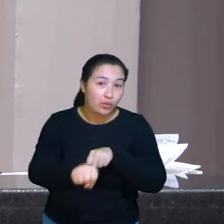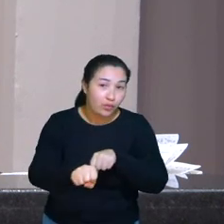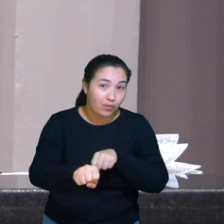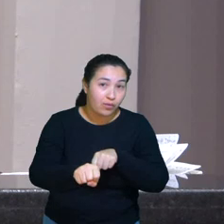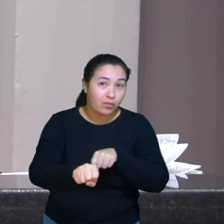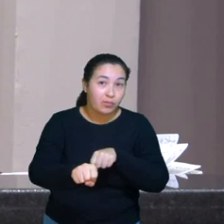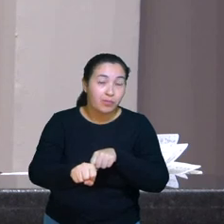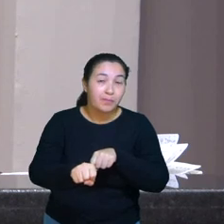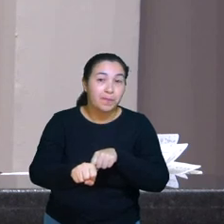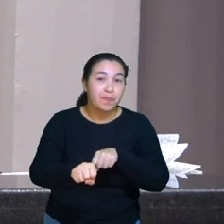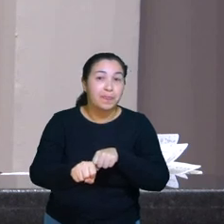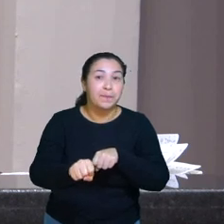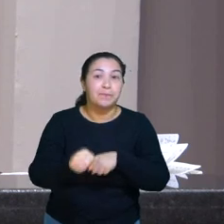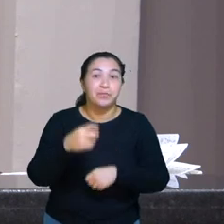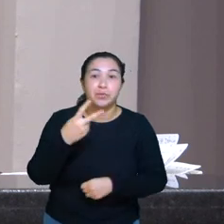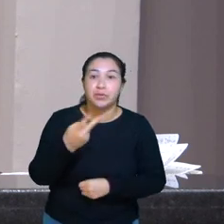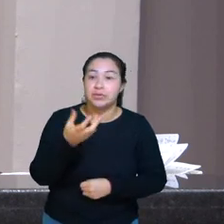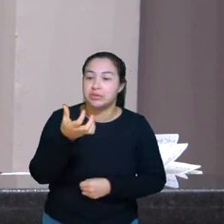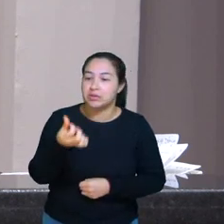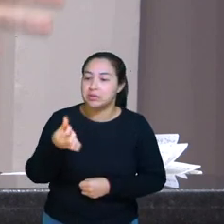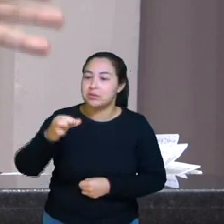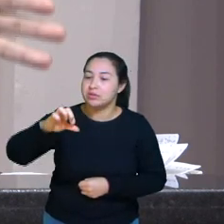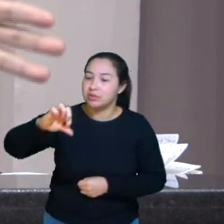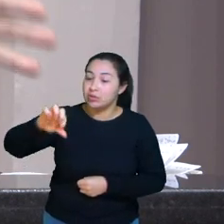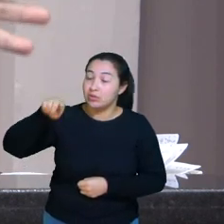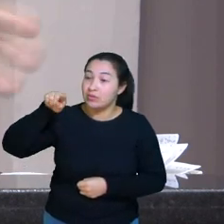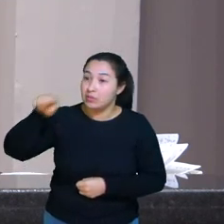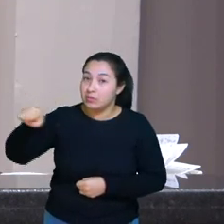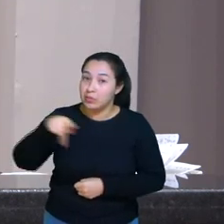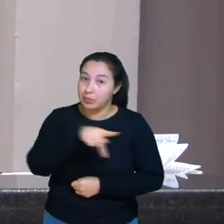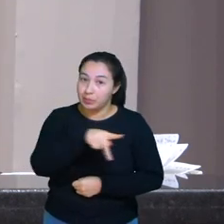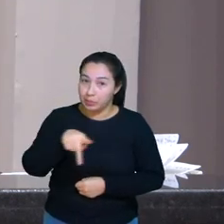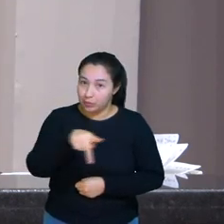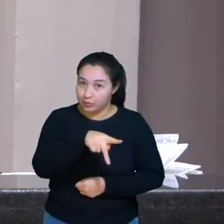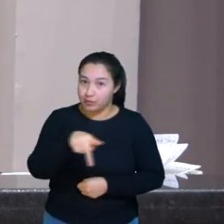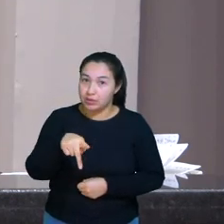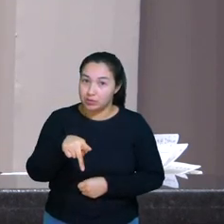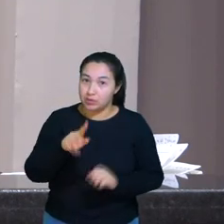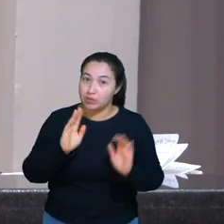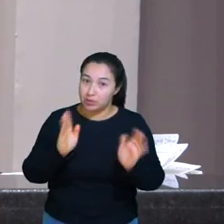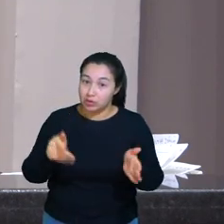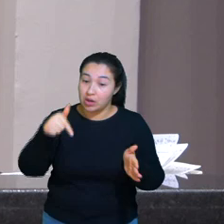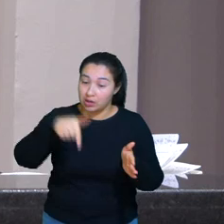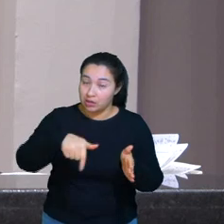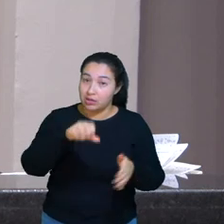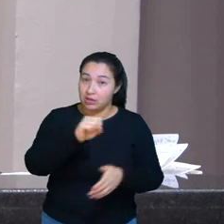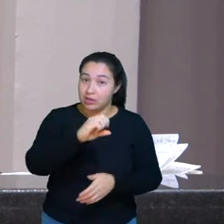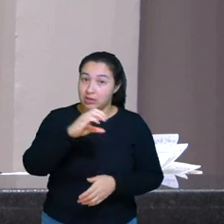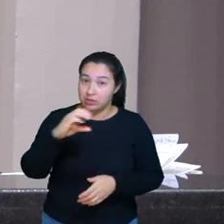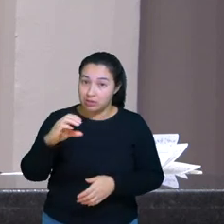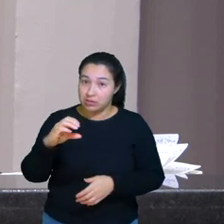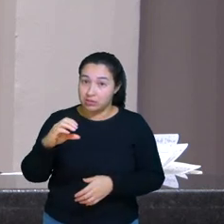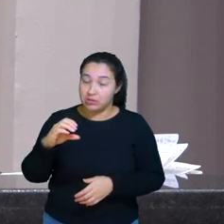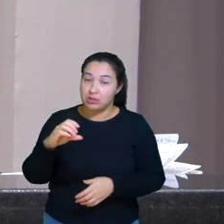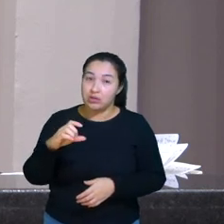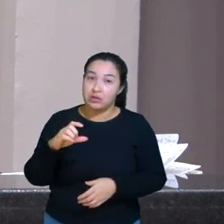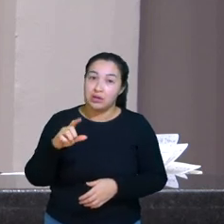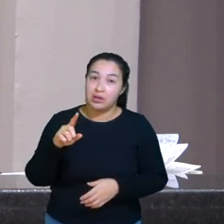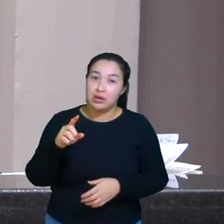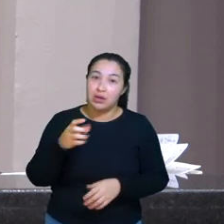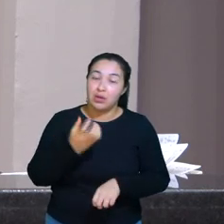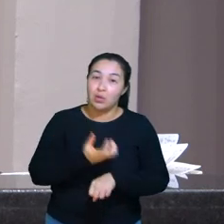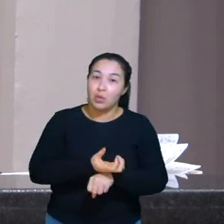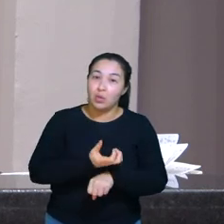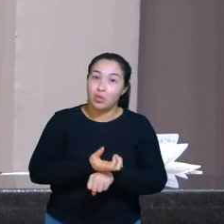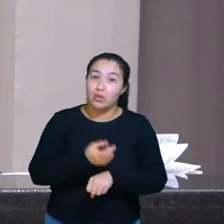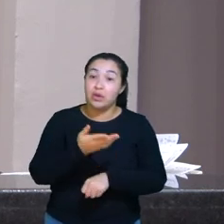anos 269.000 professores estão nesse programa aqui em Santa Catarina é a a Udes que coordena